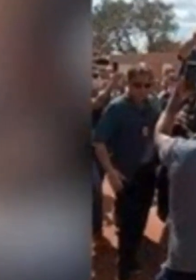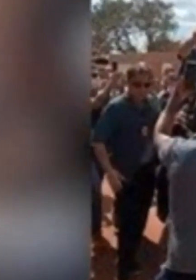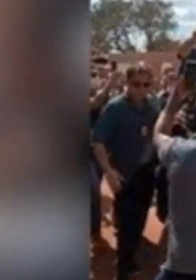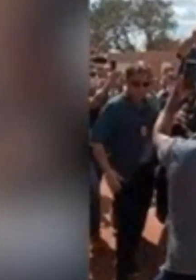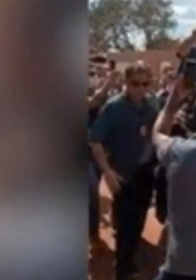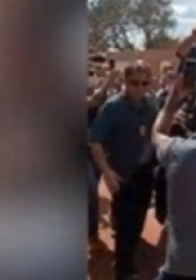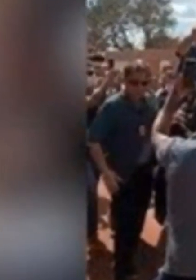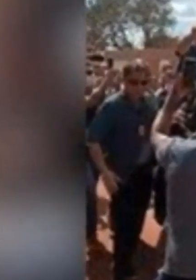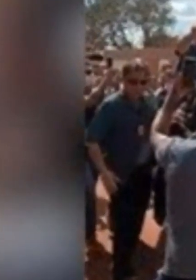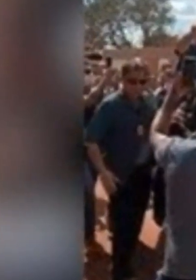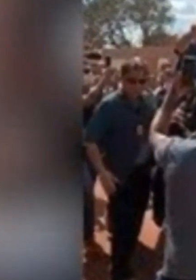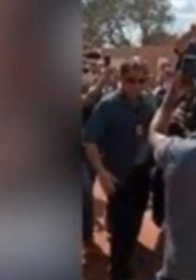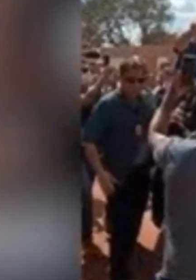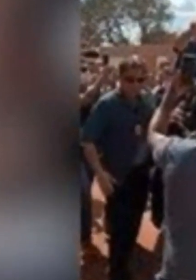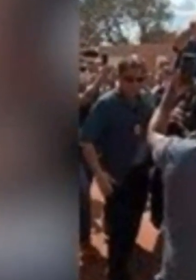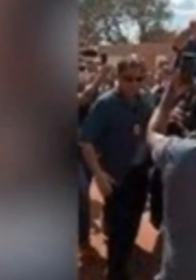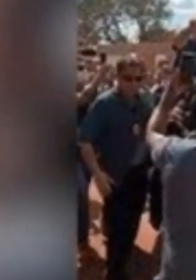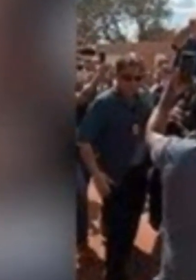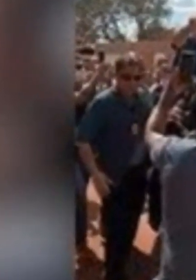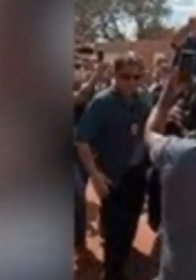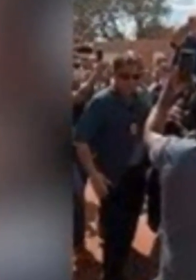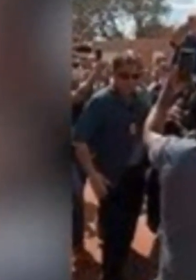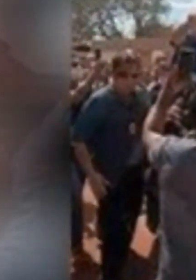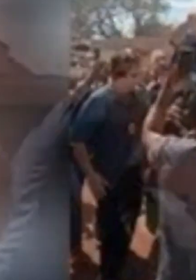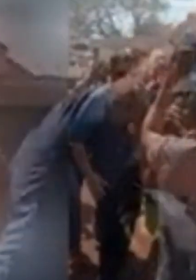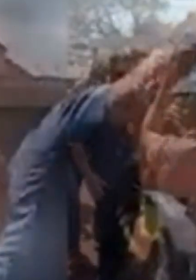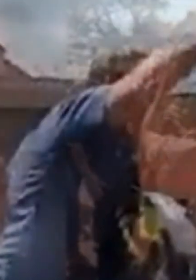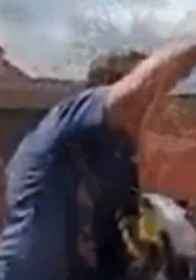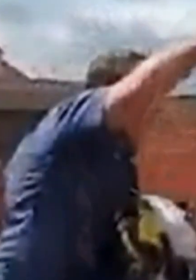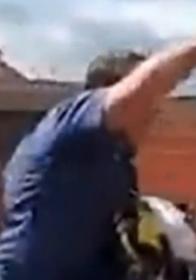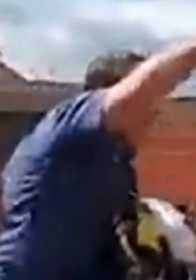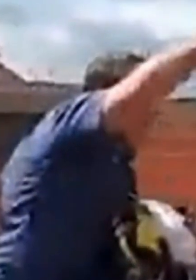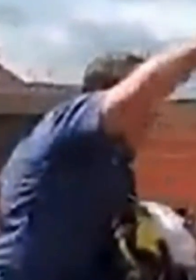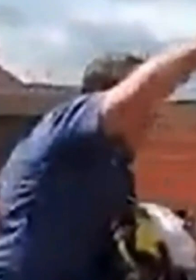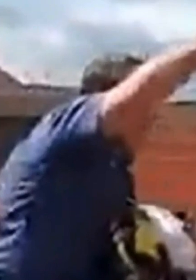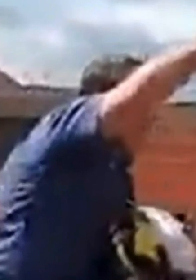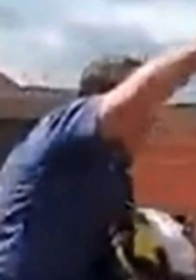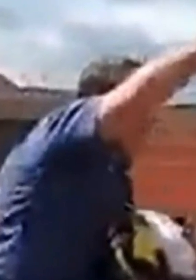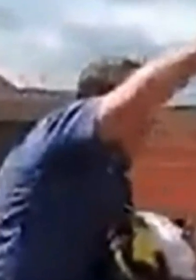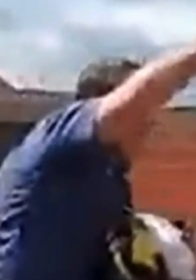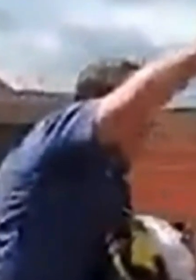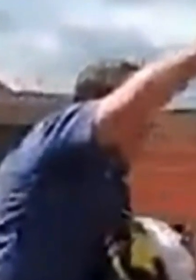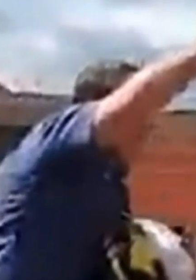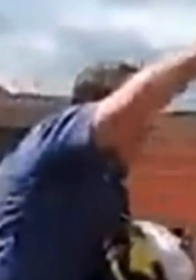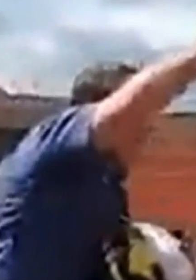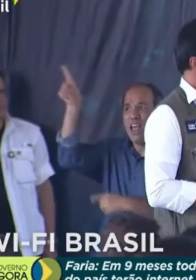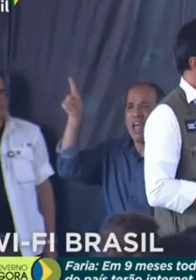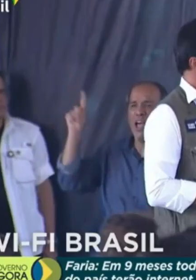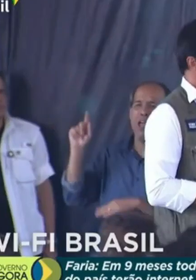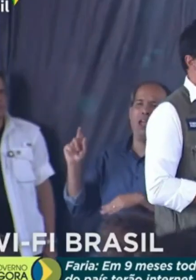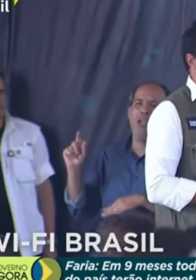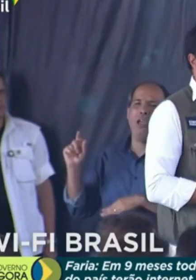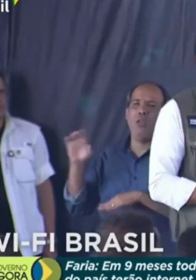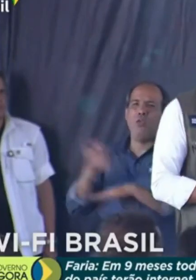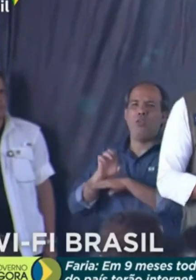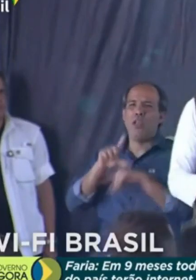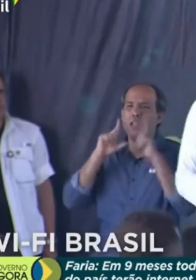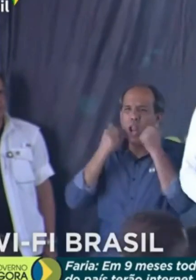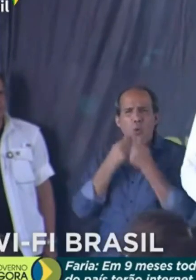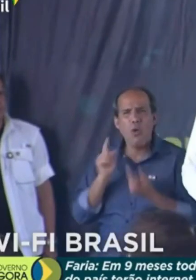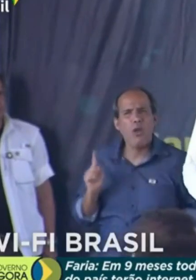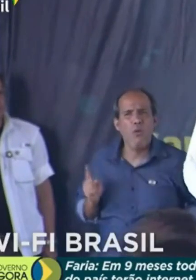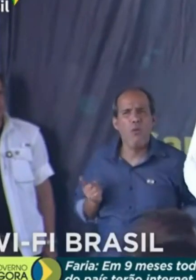Jair Bolsonaro e que recebeu comentários positivos do ministro das Comunicações, Fábio Faria. Eu quero